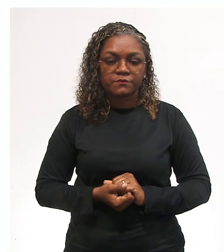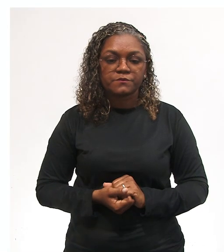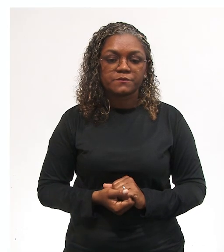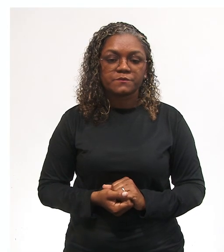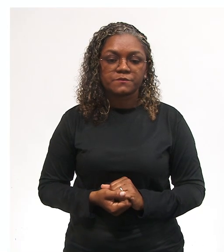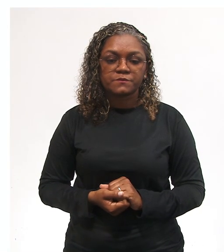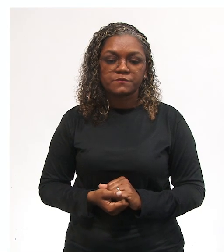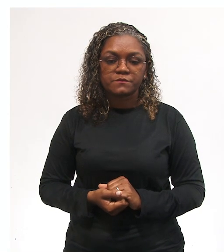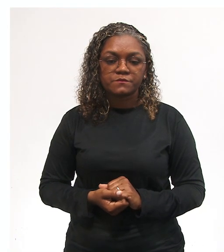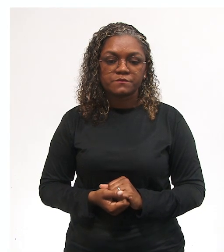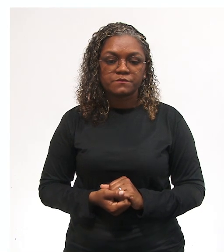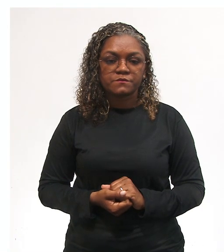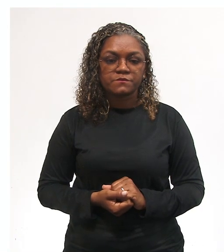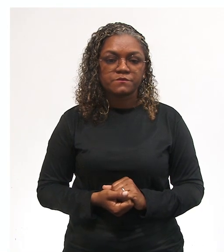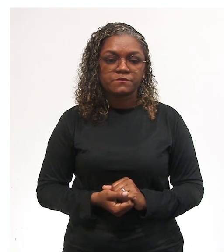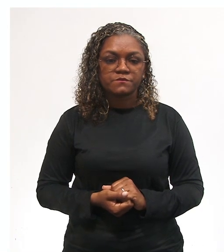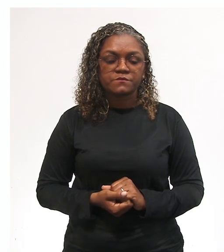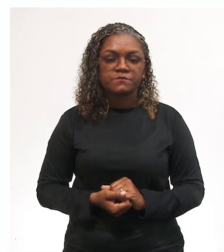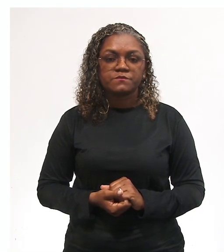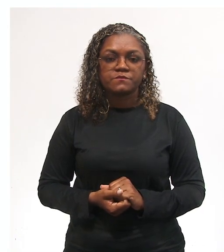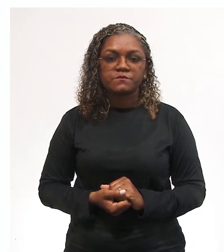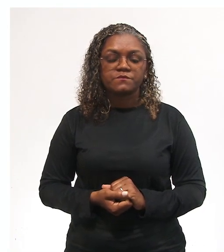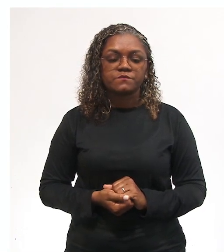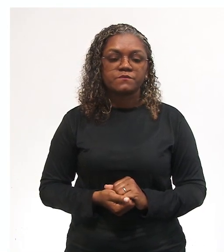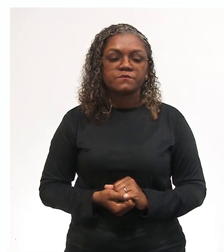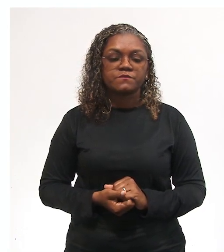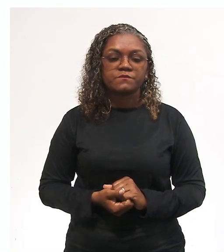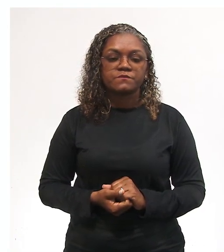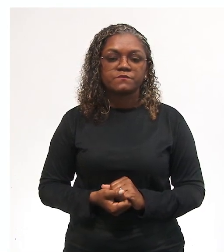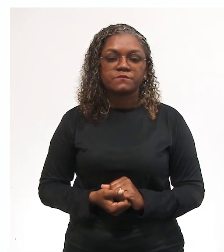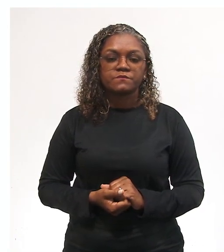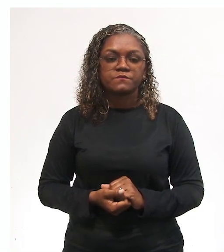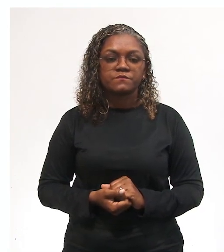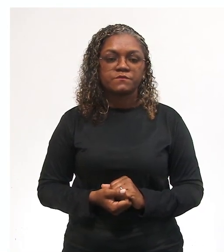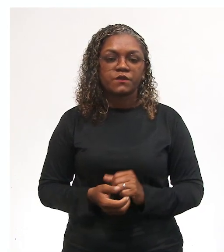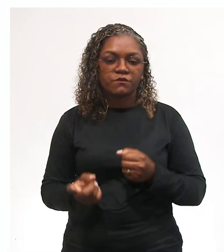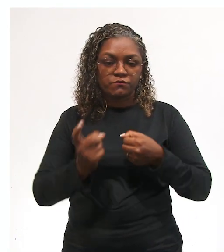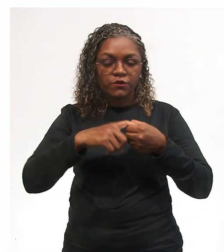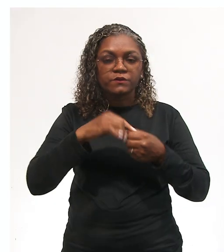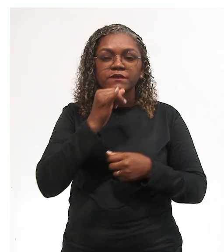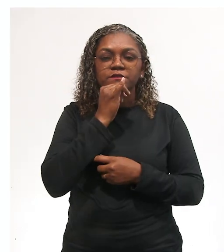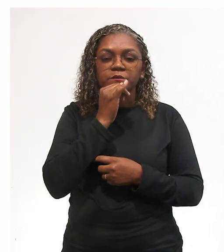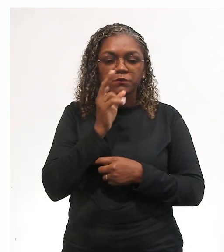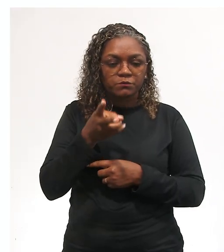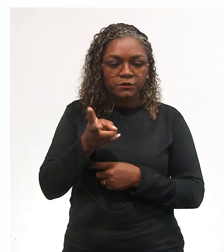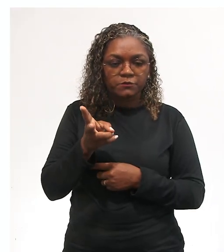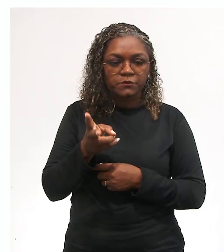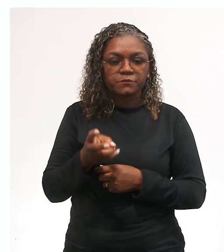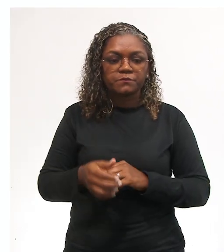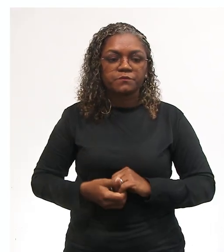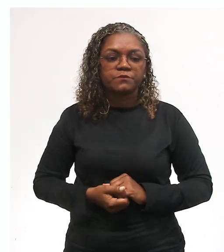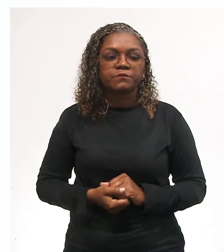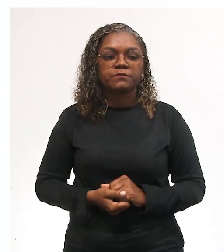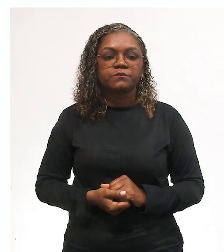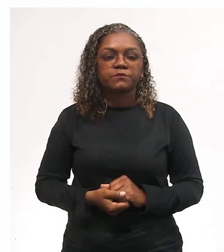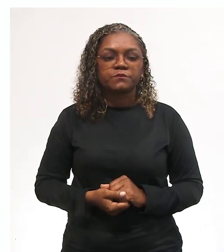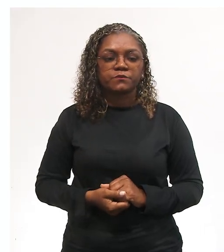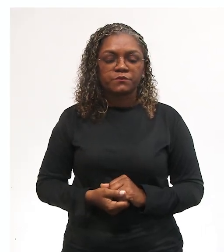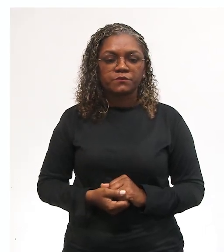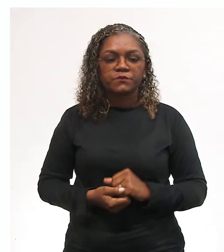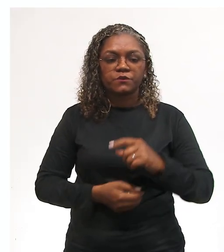Deixa eu tentar aqui. Voltando lá para o exemplo que nós tínhamos, 2